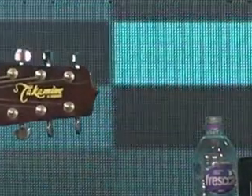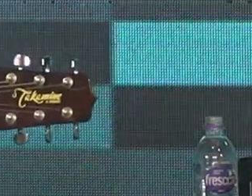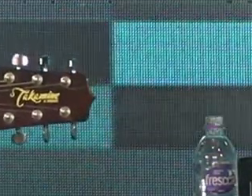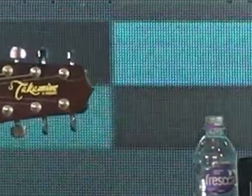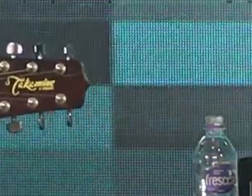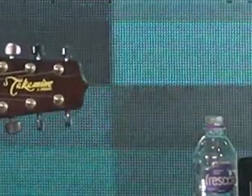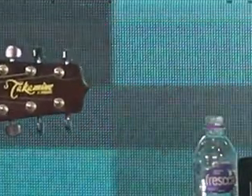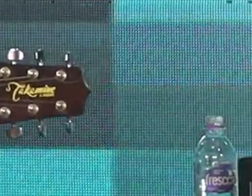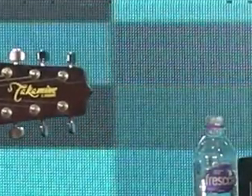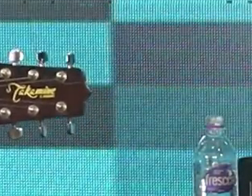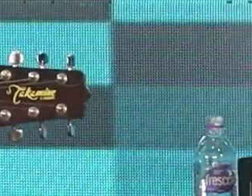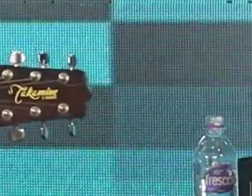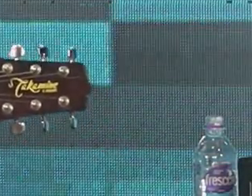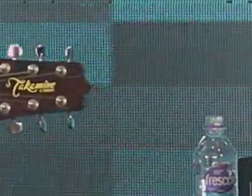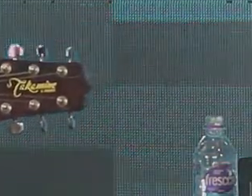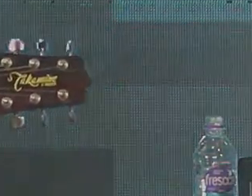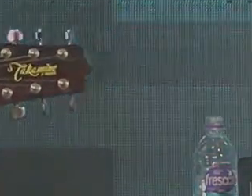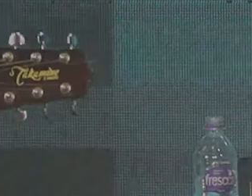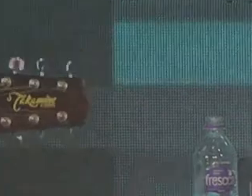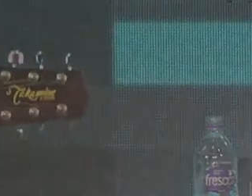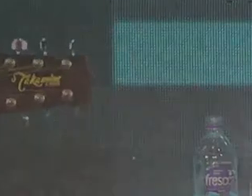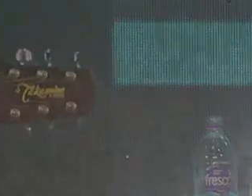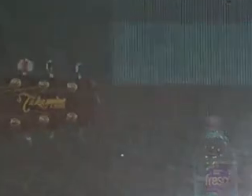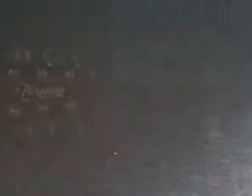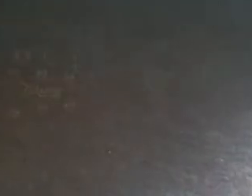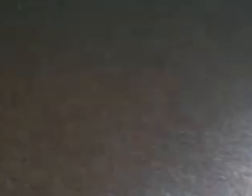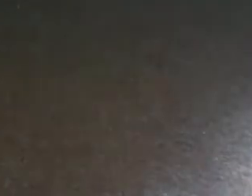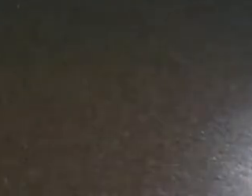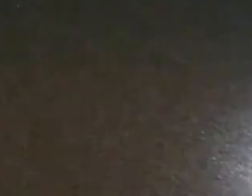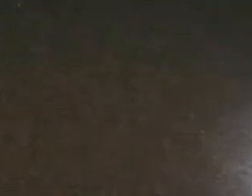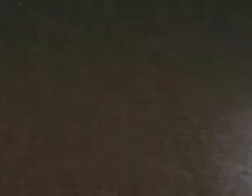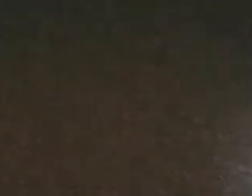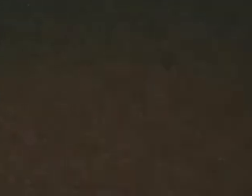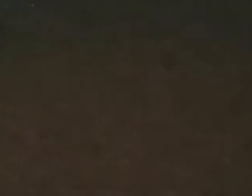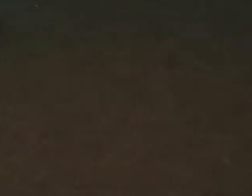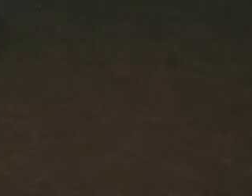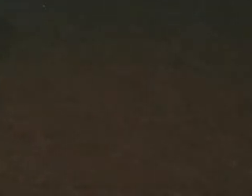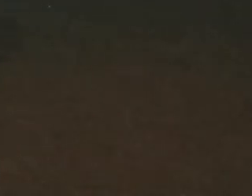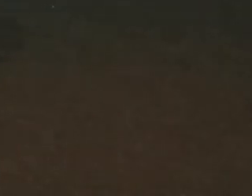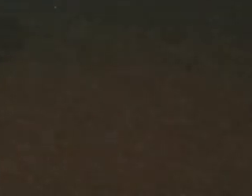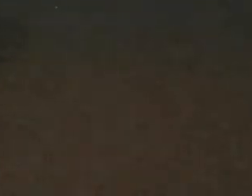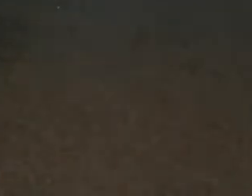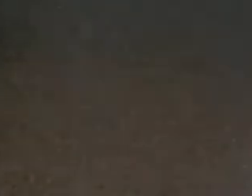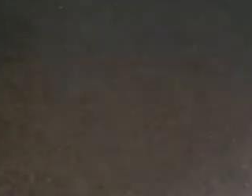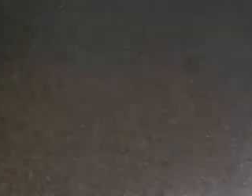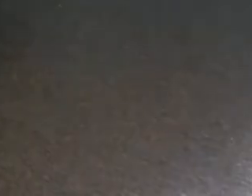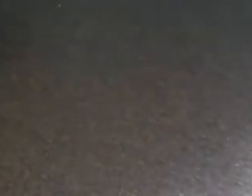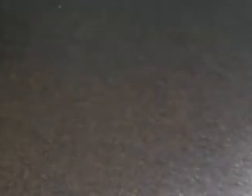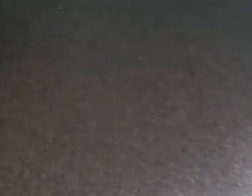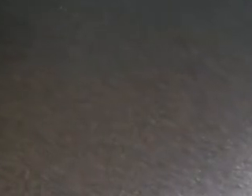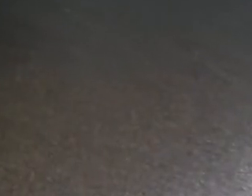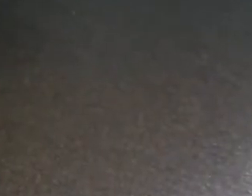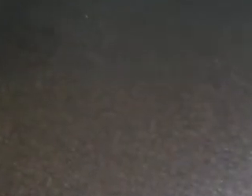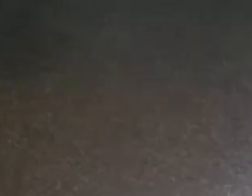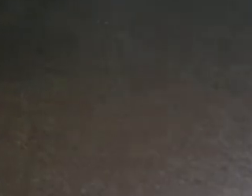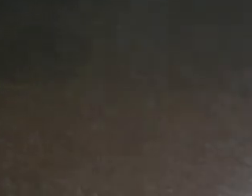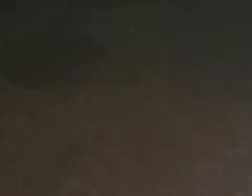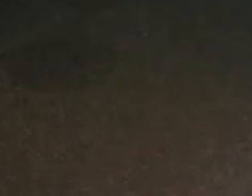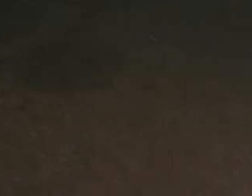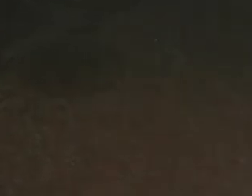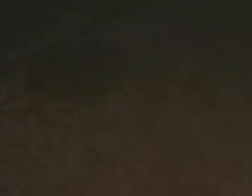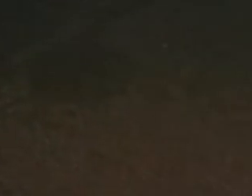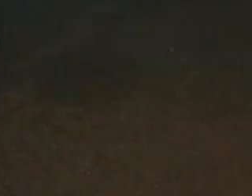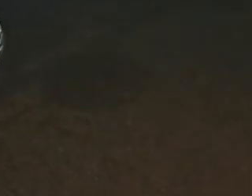no clarão da aurora, os integrantes da vida noturna se foram